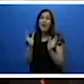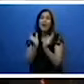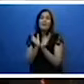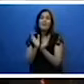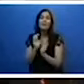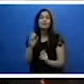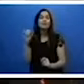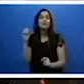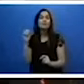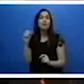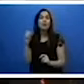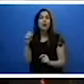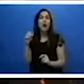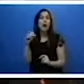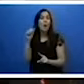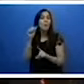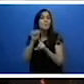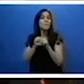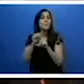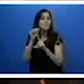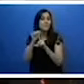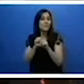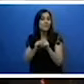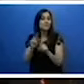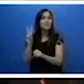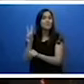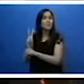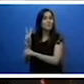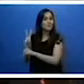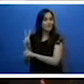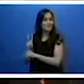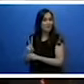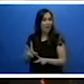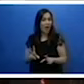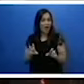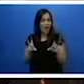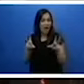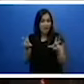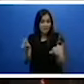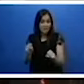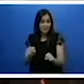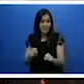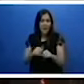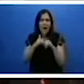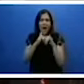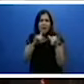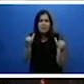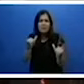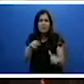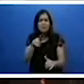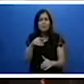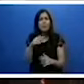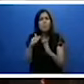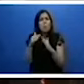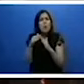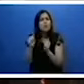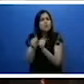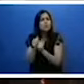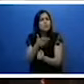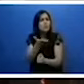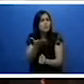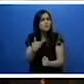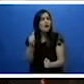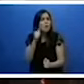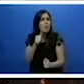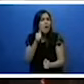semana de pre... à semana não, ao mês de prevenção ao câncer. Então avise aí para quem mora com você para fazer